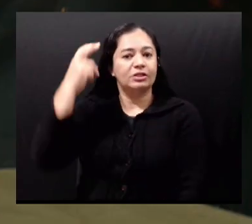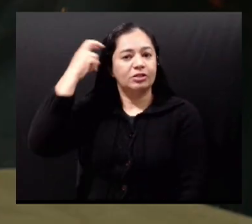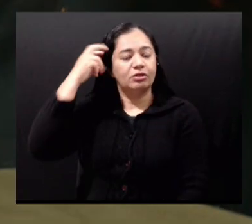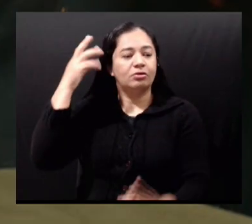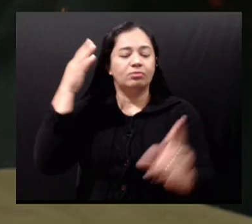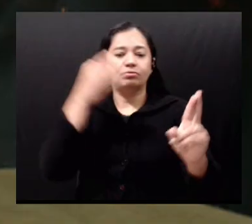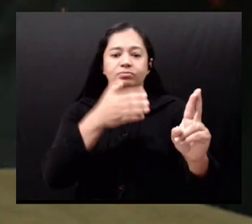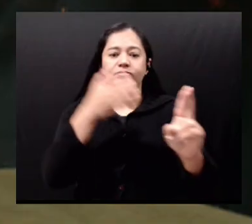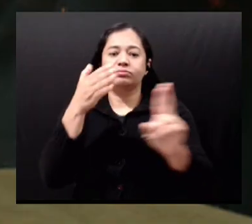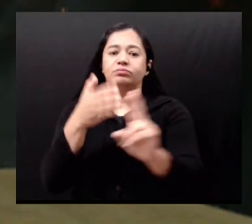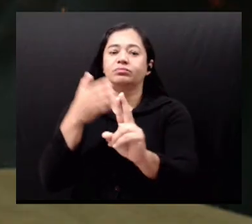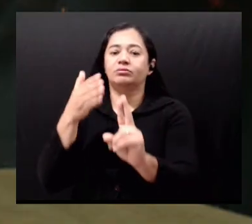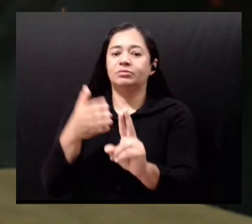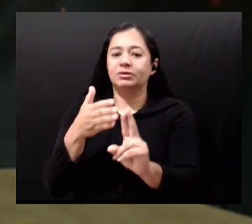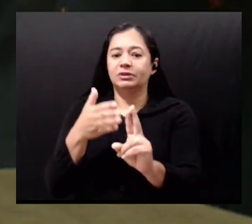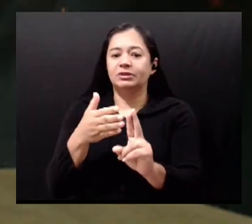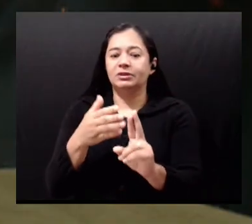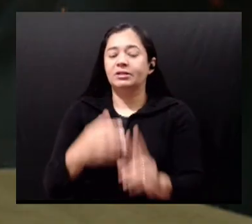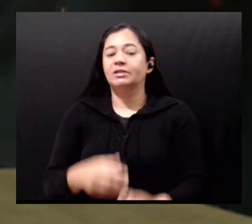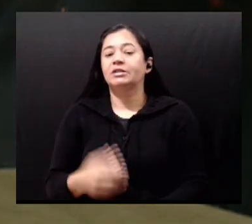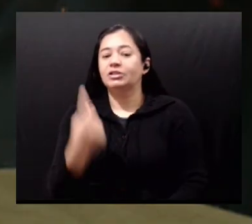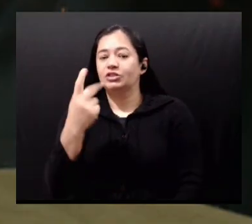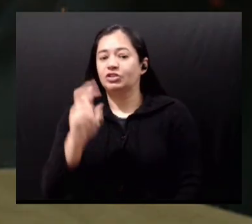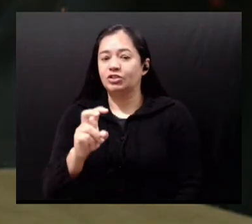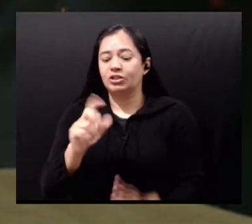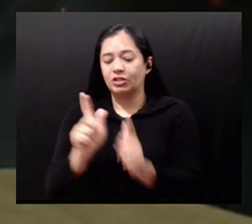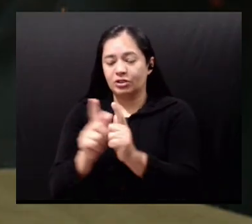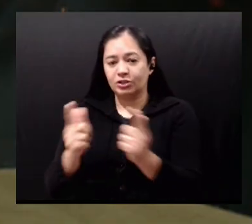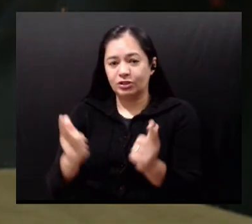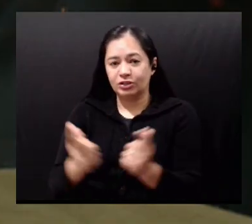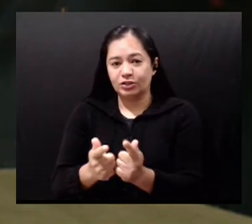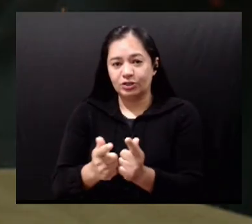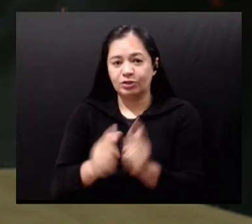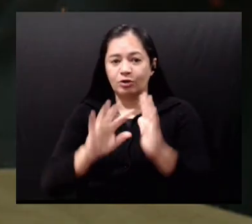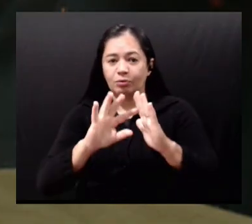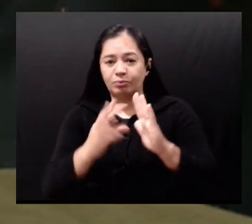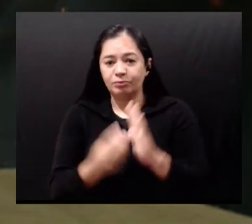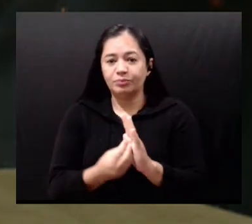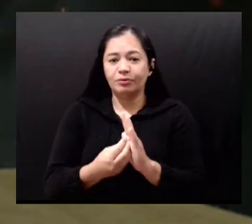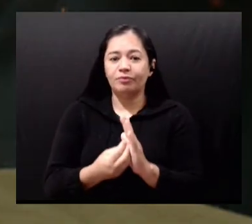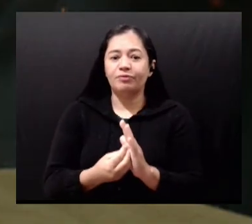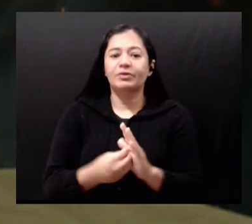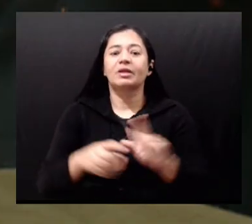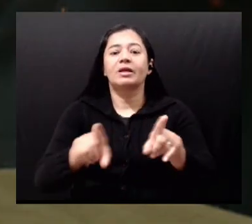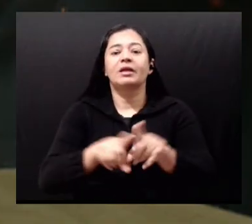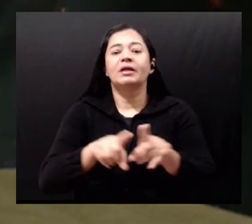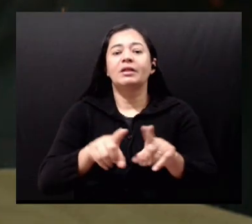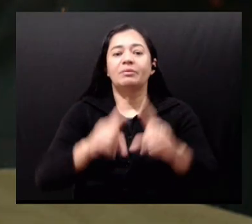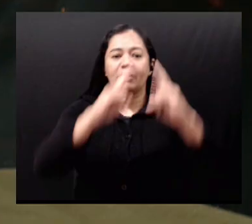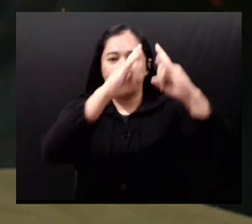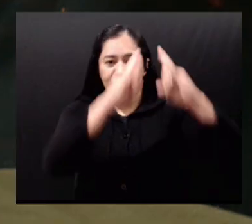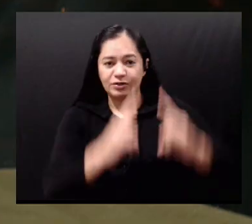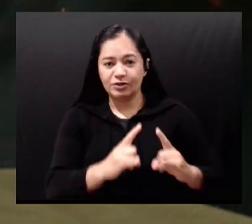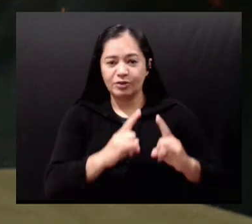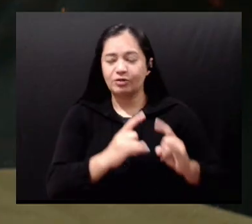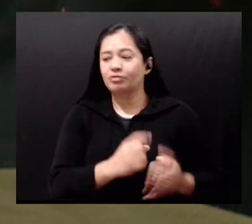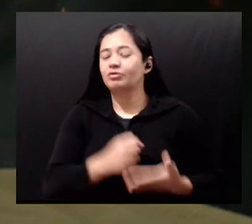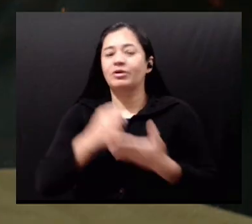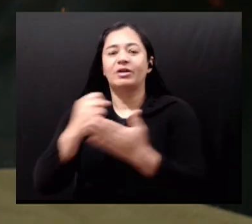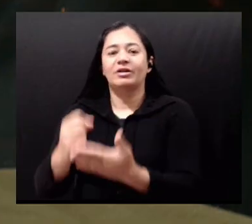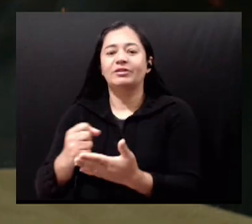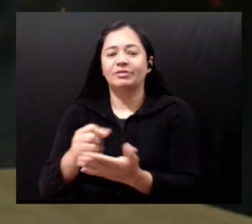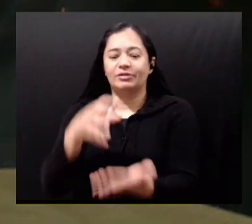etnias. Em Barão Geraldo, o espetáculo de malabarismo entre truques e poemas leva o circo e poesia ao Centro